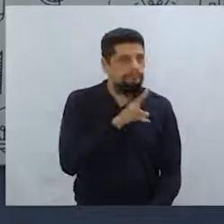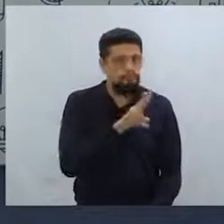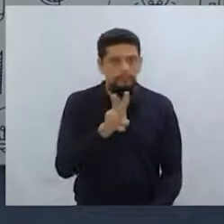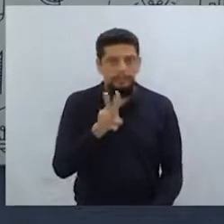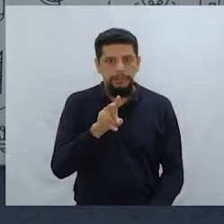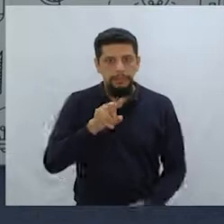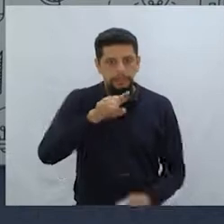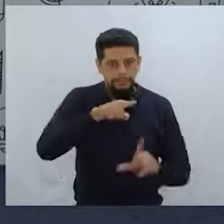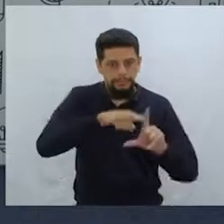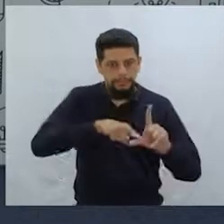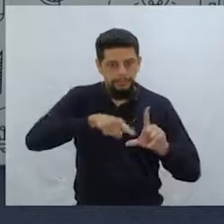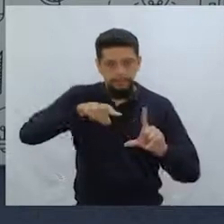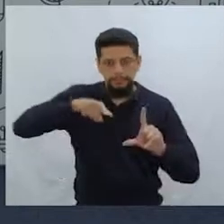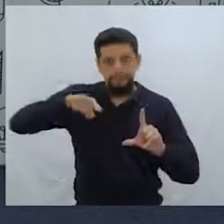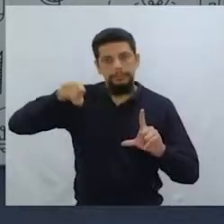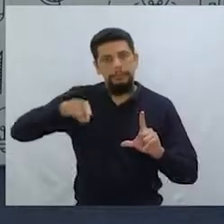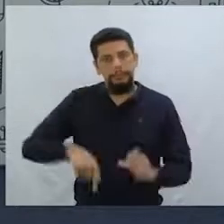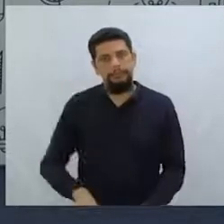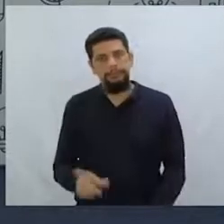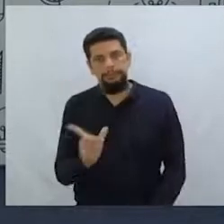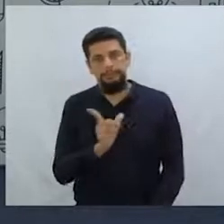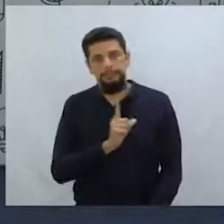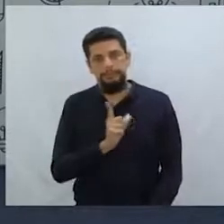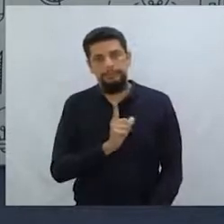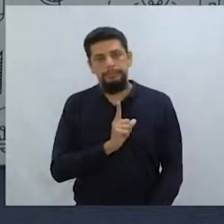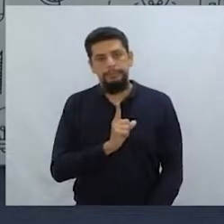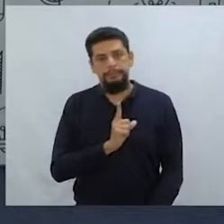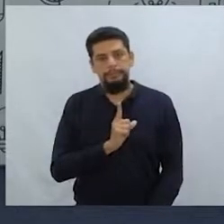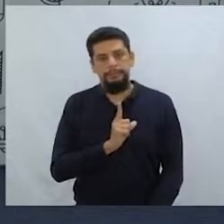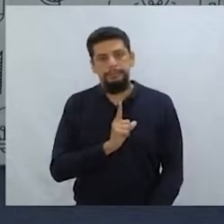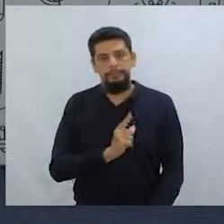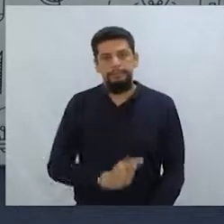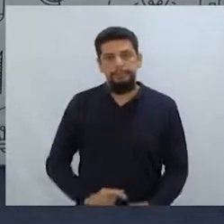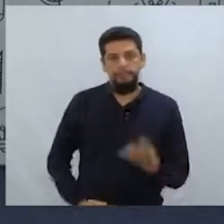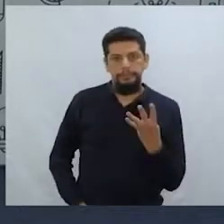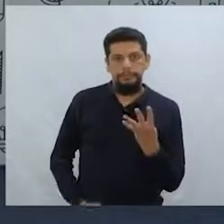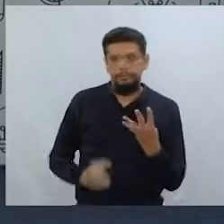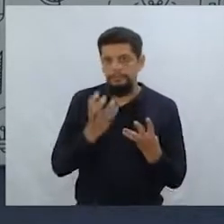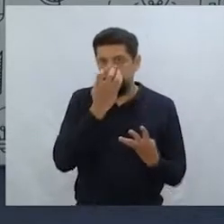já viu aqui no nosso gráfico, que temos aqui